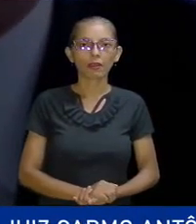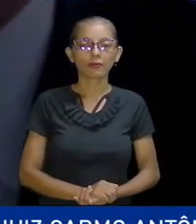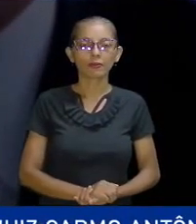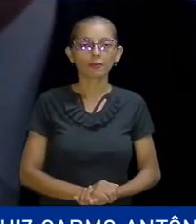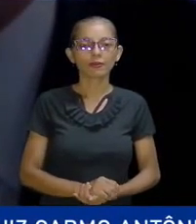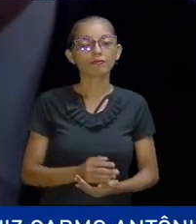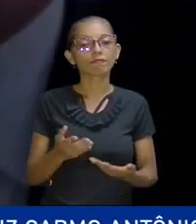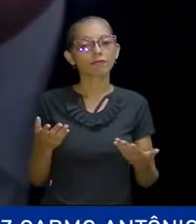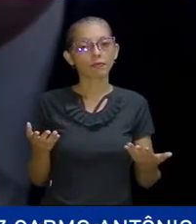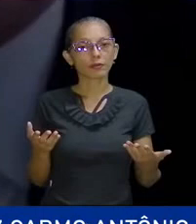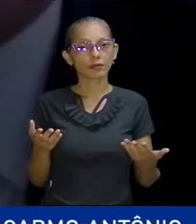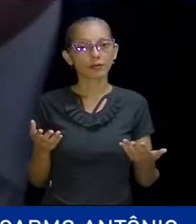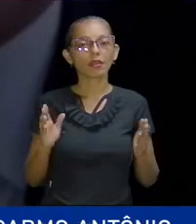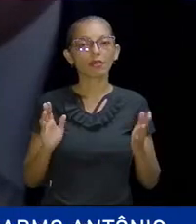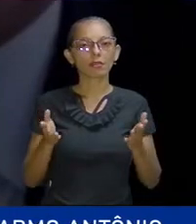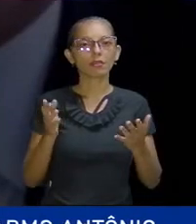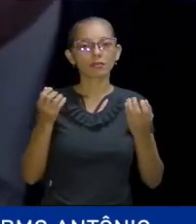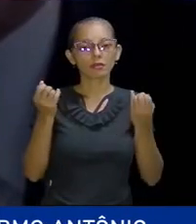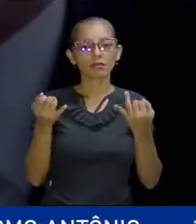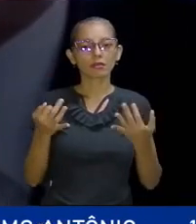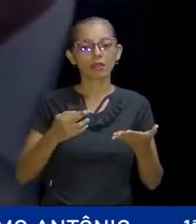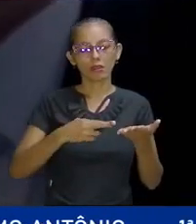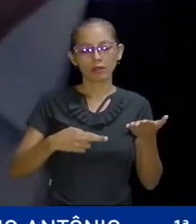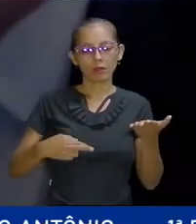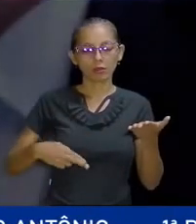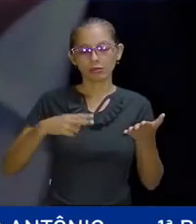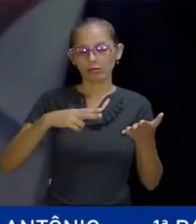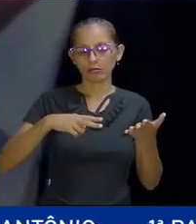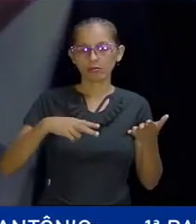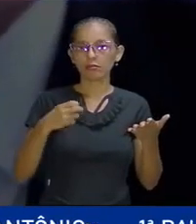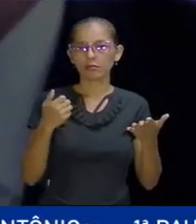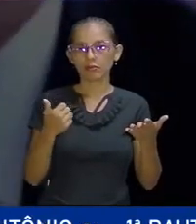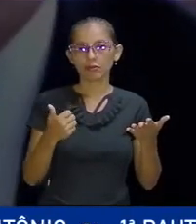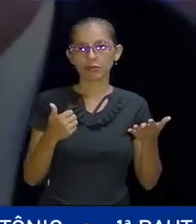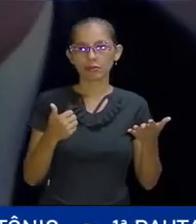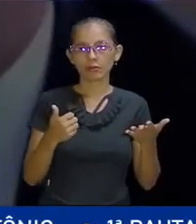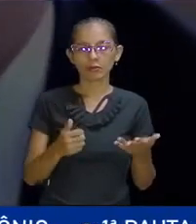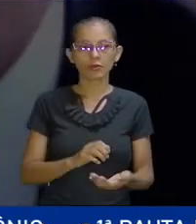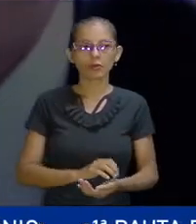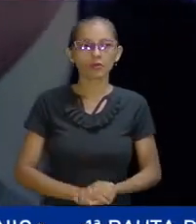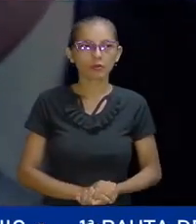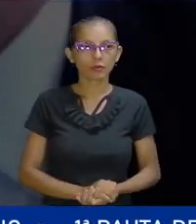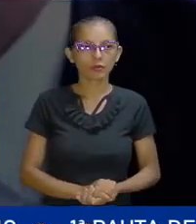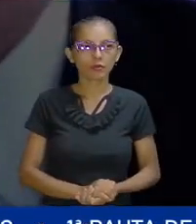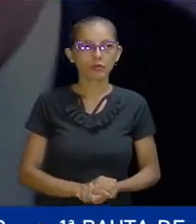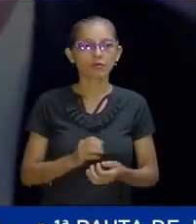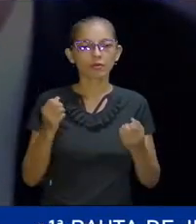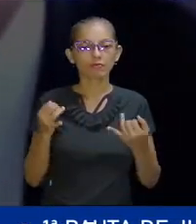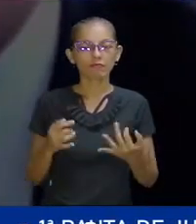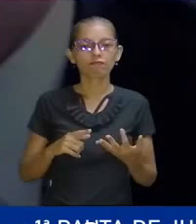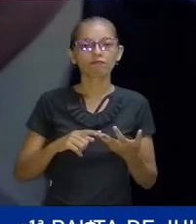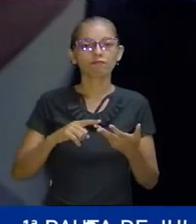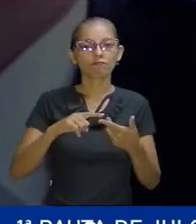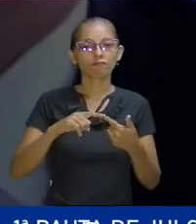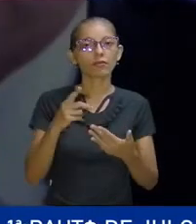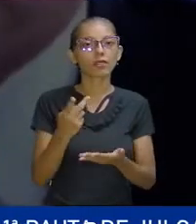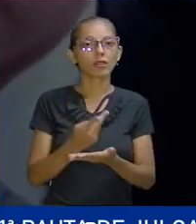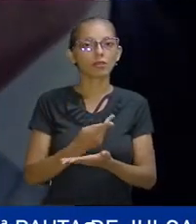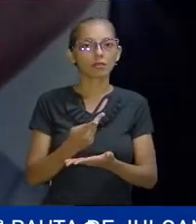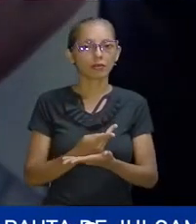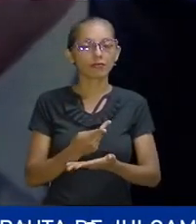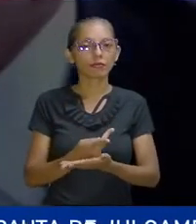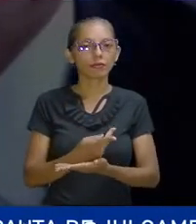trata-se de uma AIGE em face de diversos ilícitos